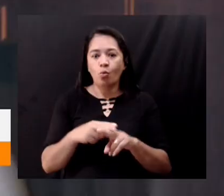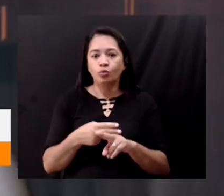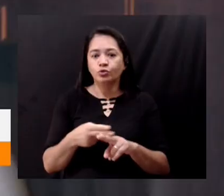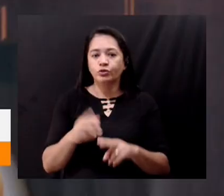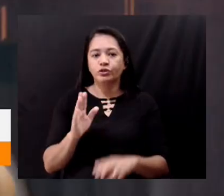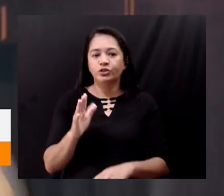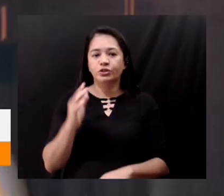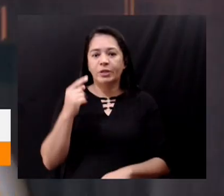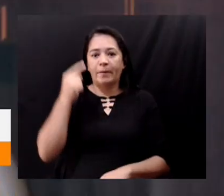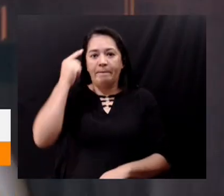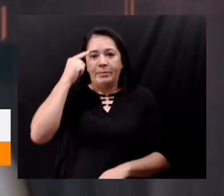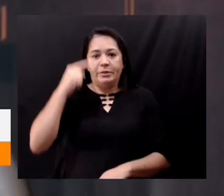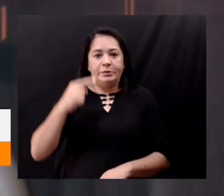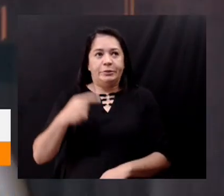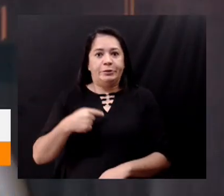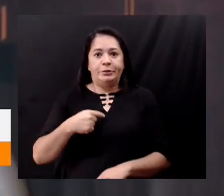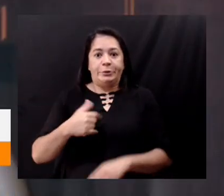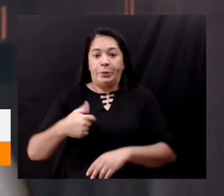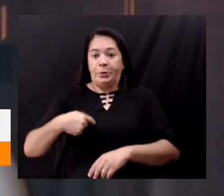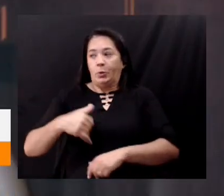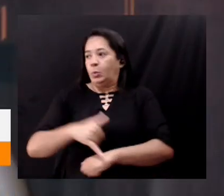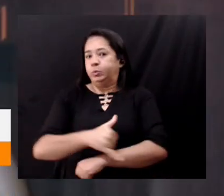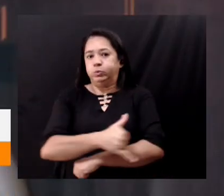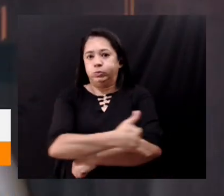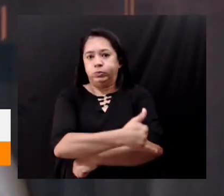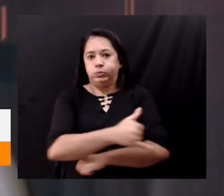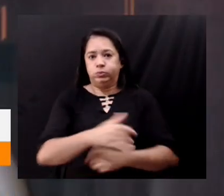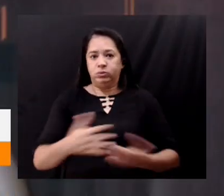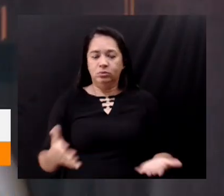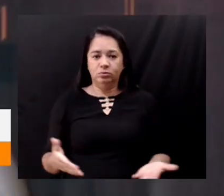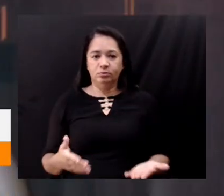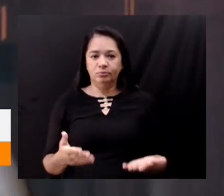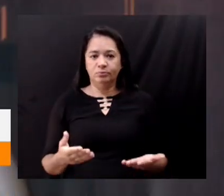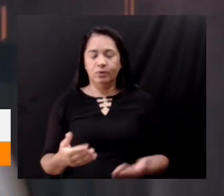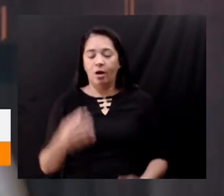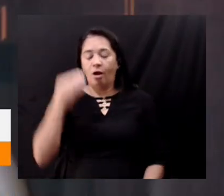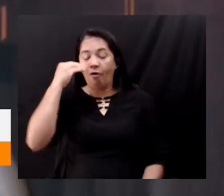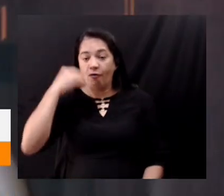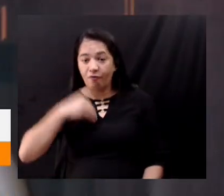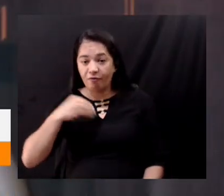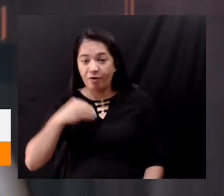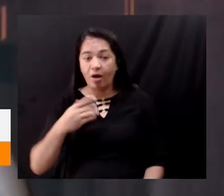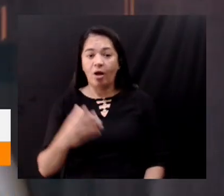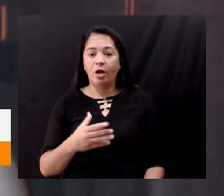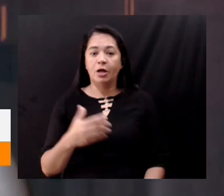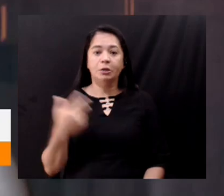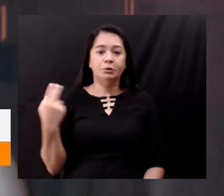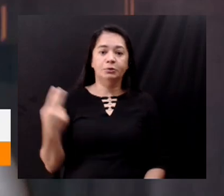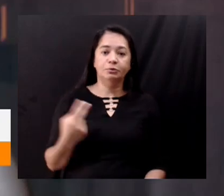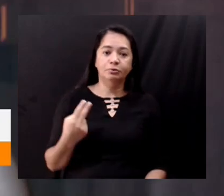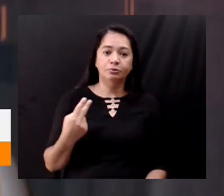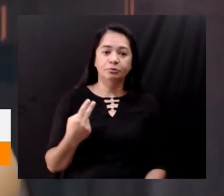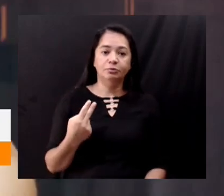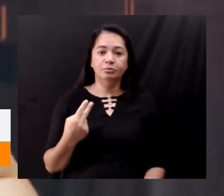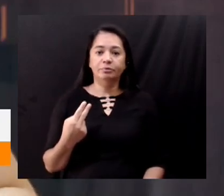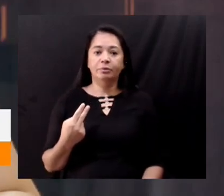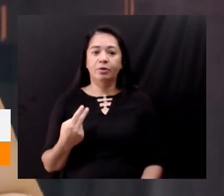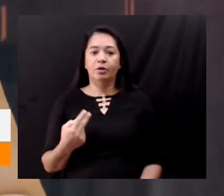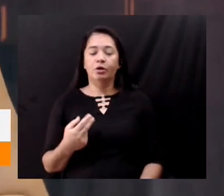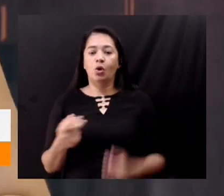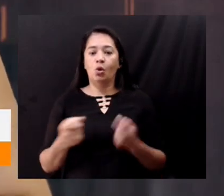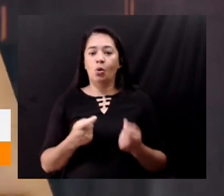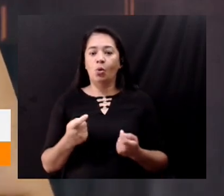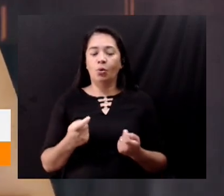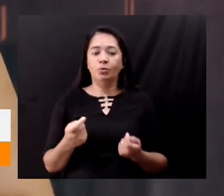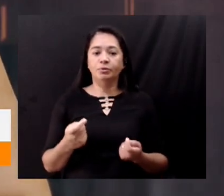vai fazer engordar, vai, Sim. né, que ela é fraca, que ela não Uhum. consegue ter um autocontrole. E